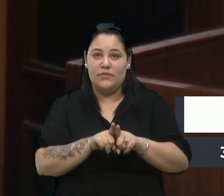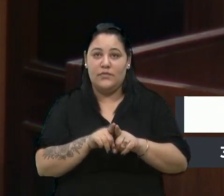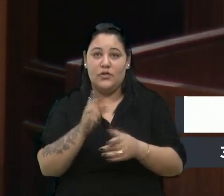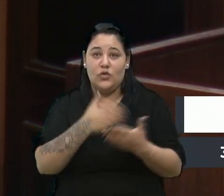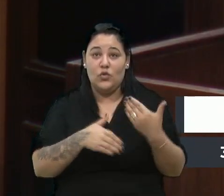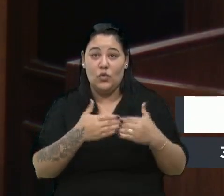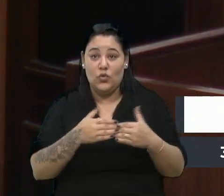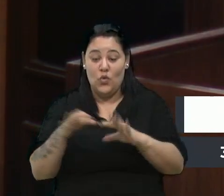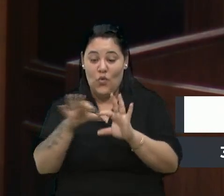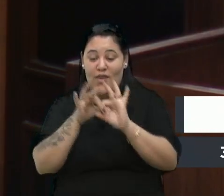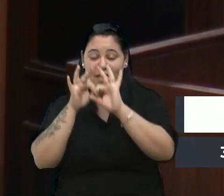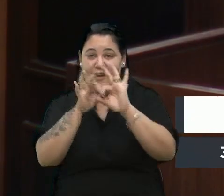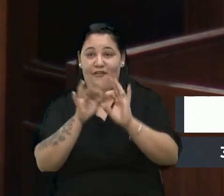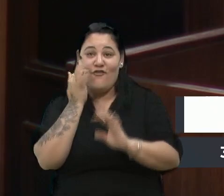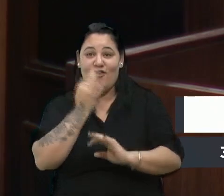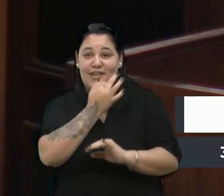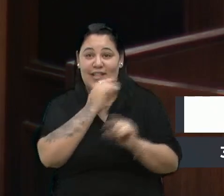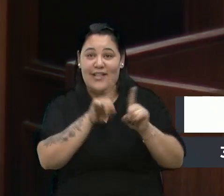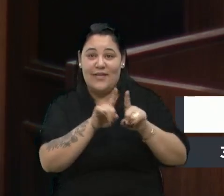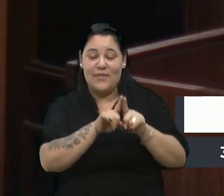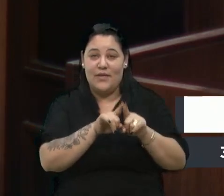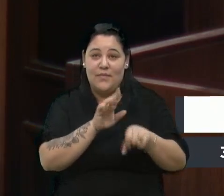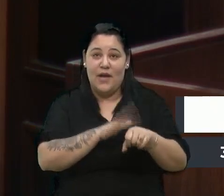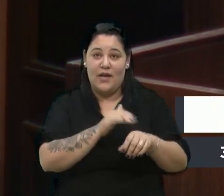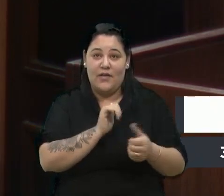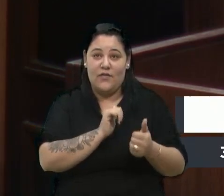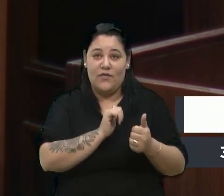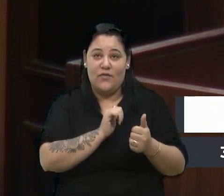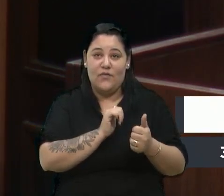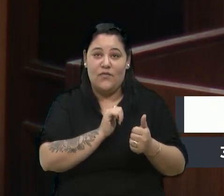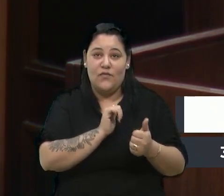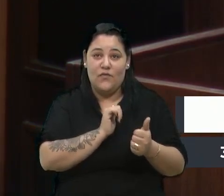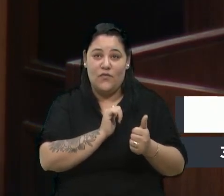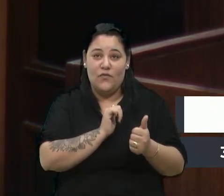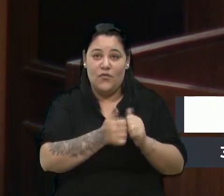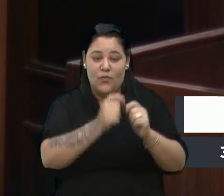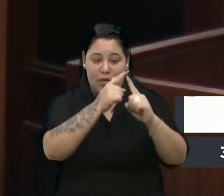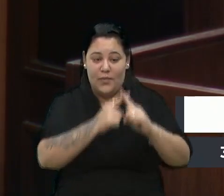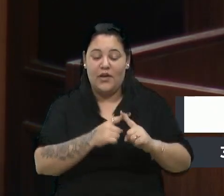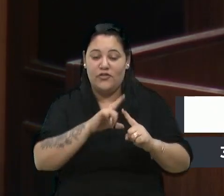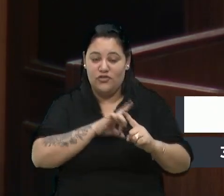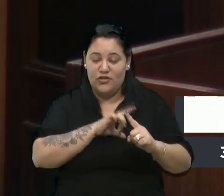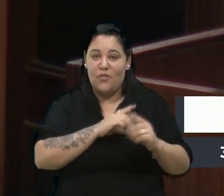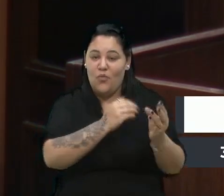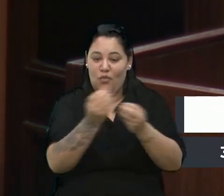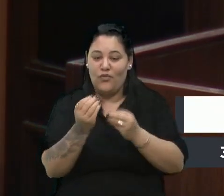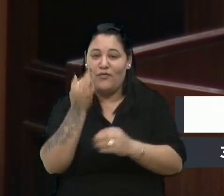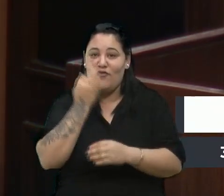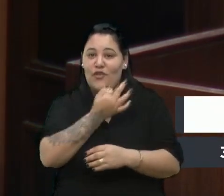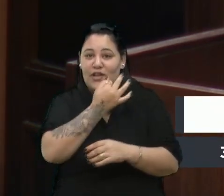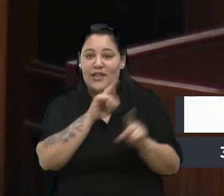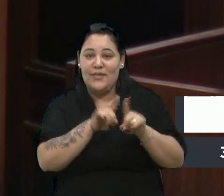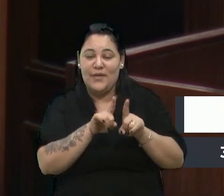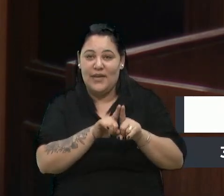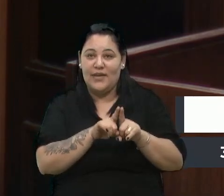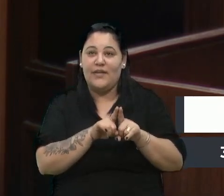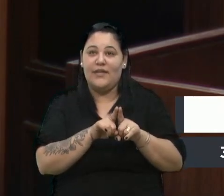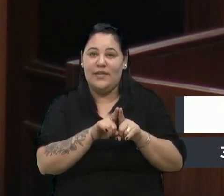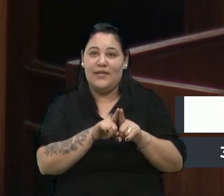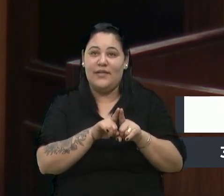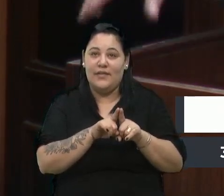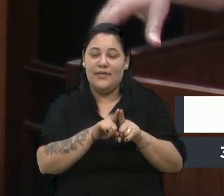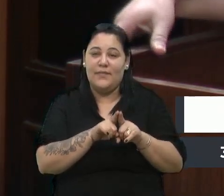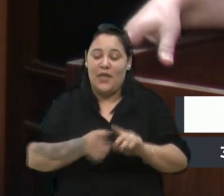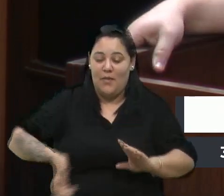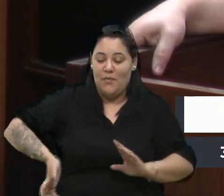União Forquetense e mais o futebol. Então olha quantos eventos tinha ali no União Forquetense e depois ainda tinha o que Forqueta tem, que era logo